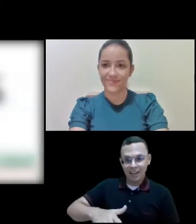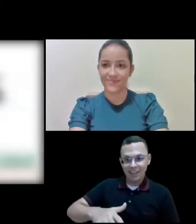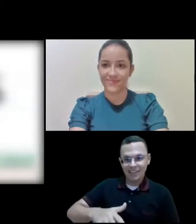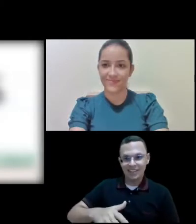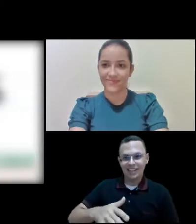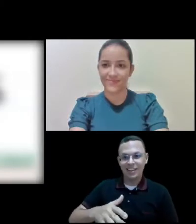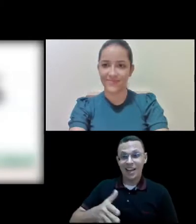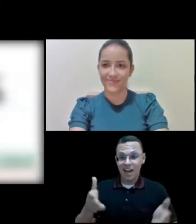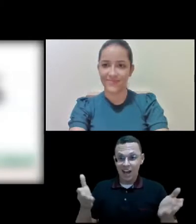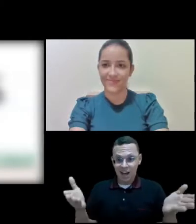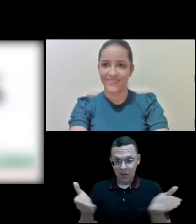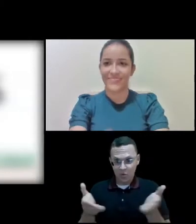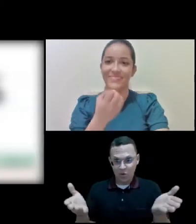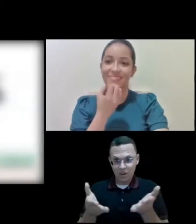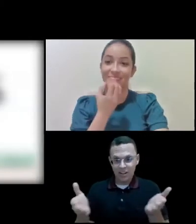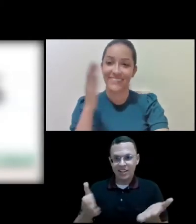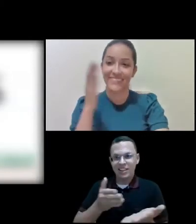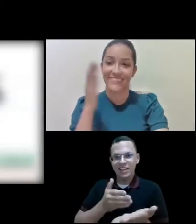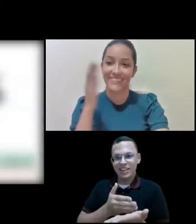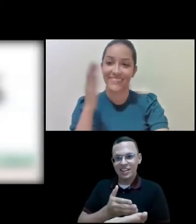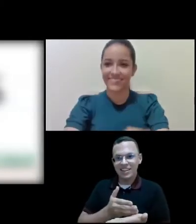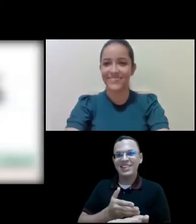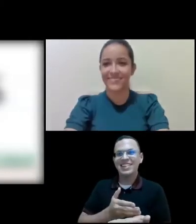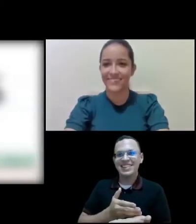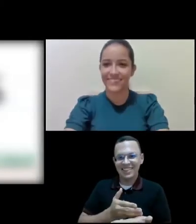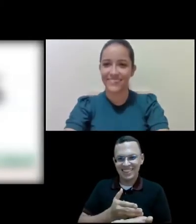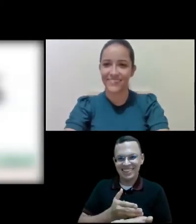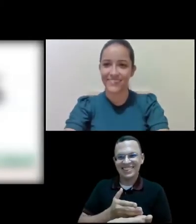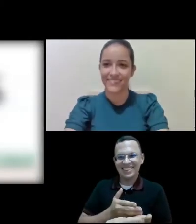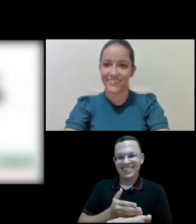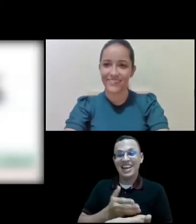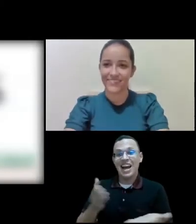Boa tarde. Agora,